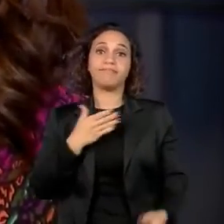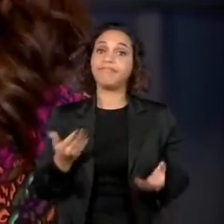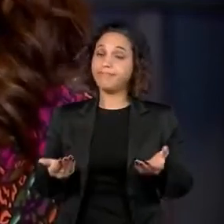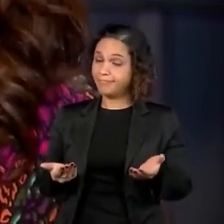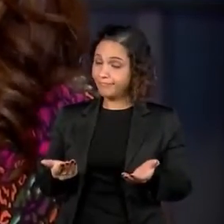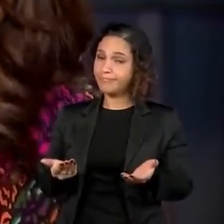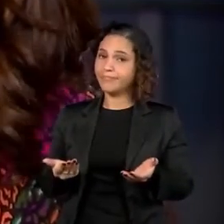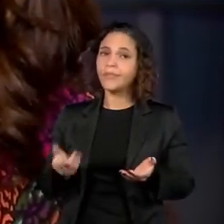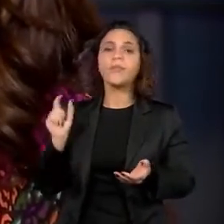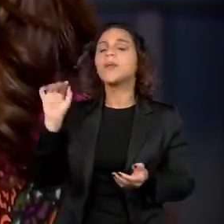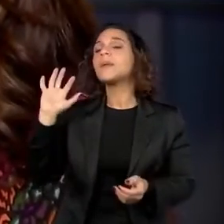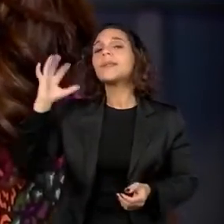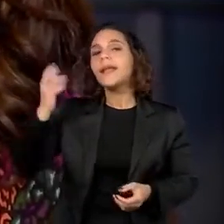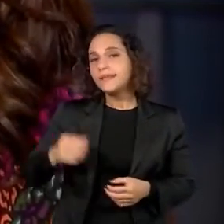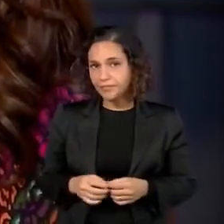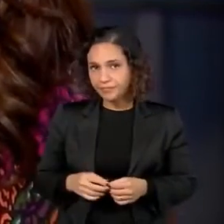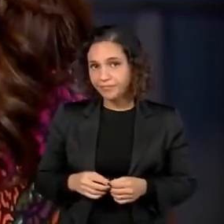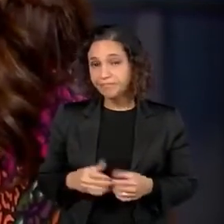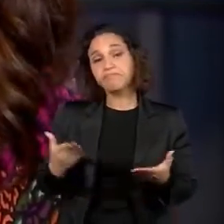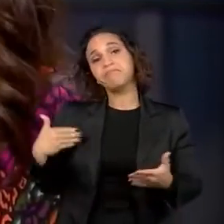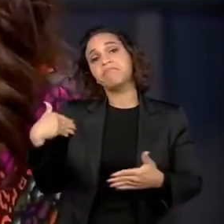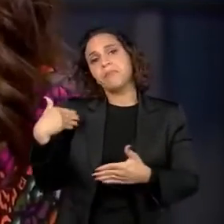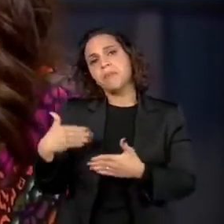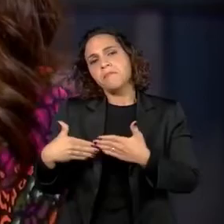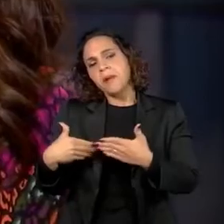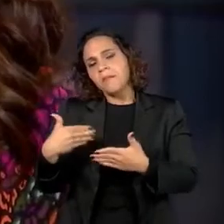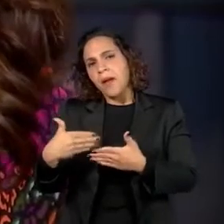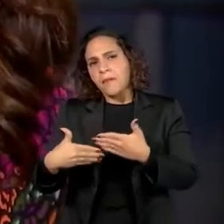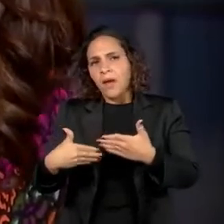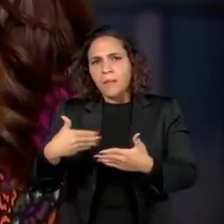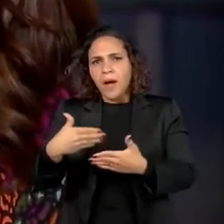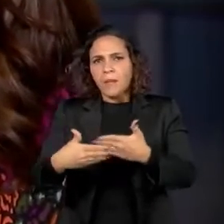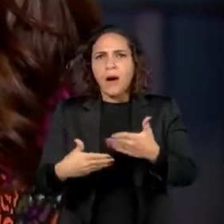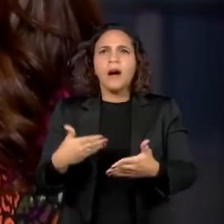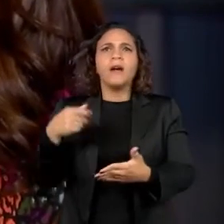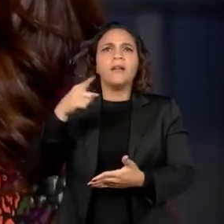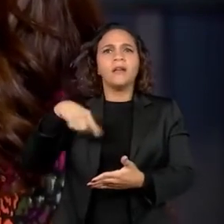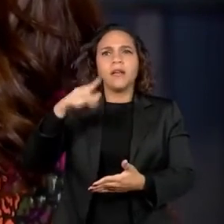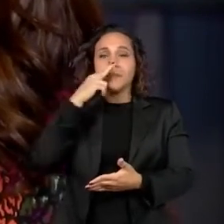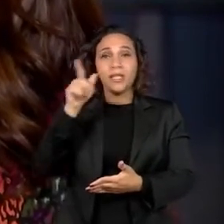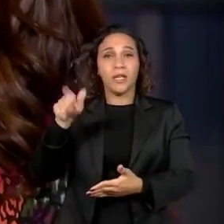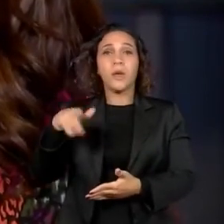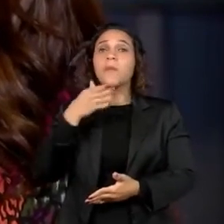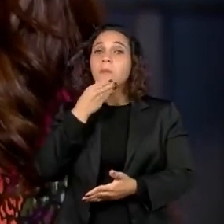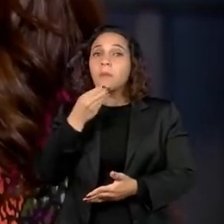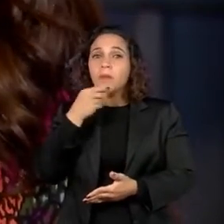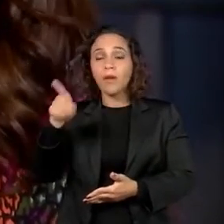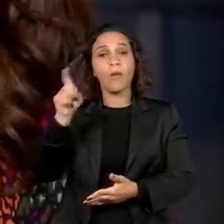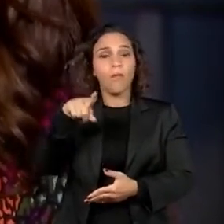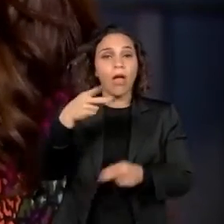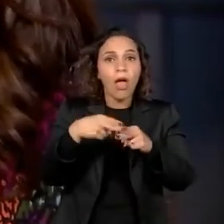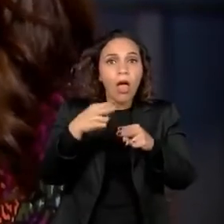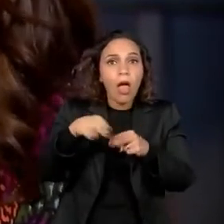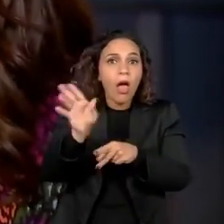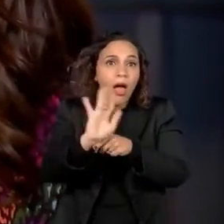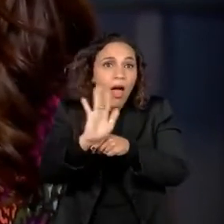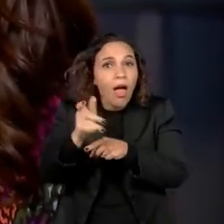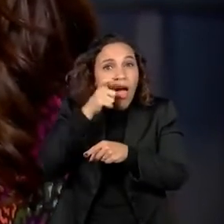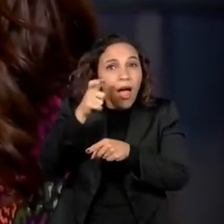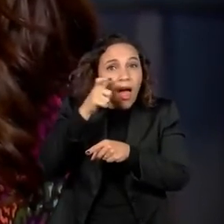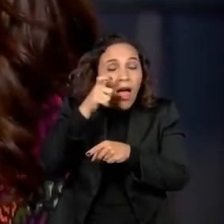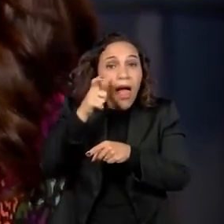e aí o que que acontece Taz a gente com com com essa coisa de os meninos serem educados pela pornografia as meninas não serem